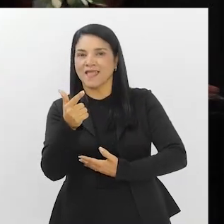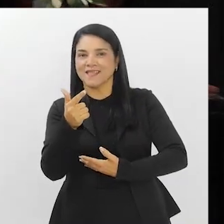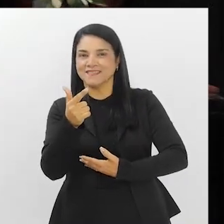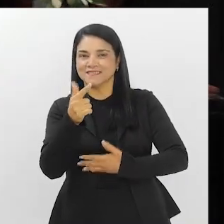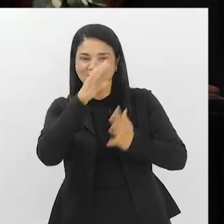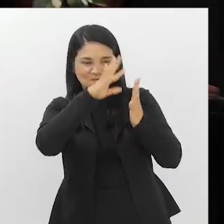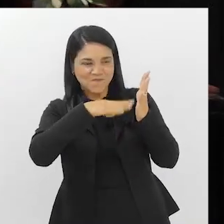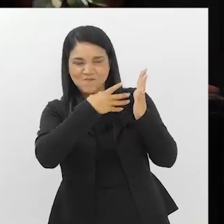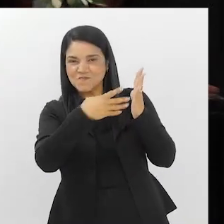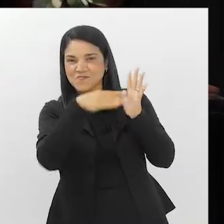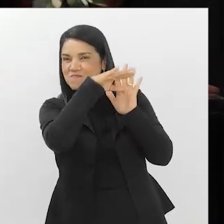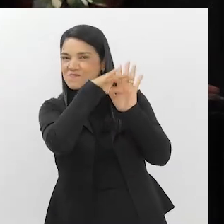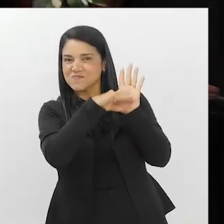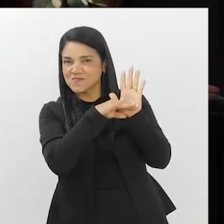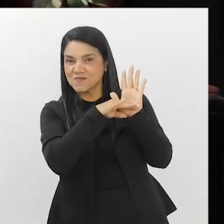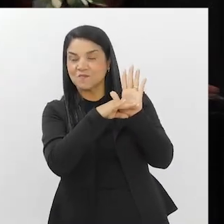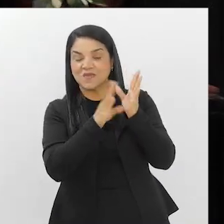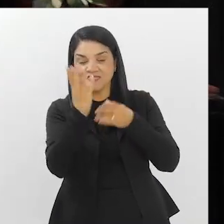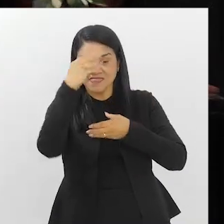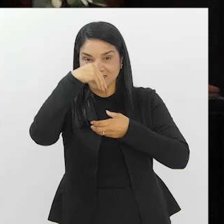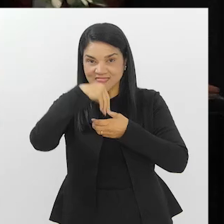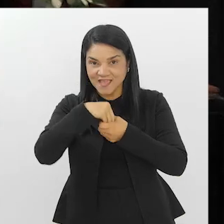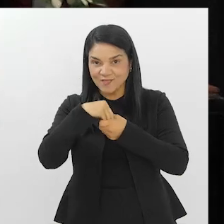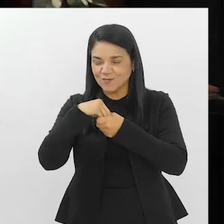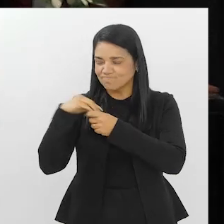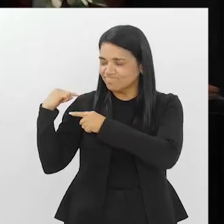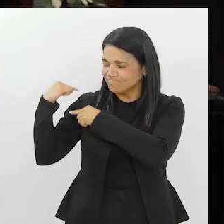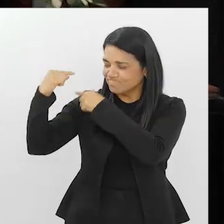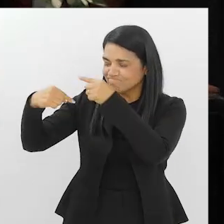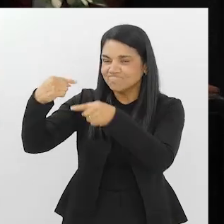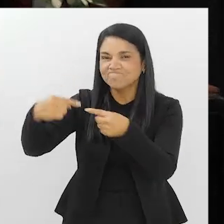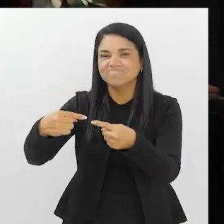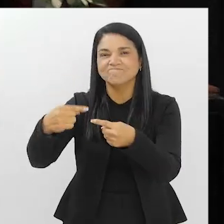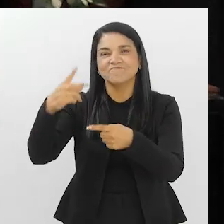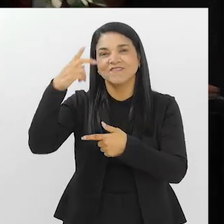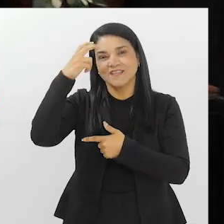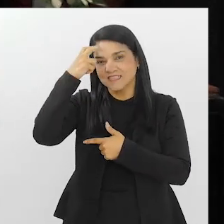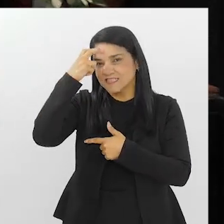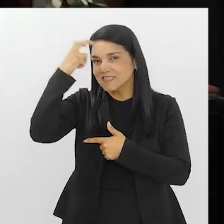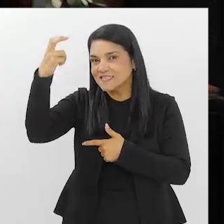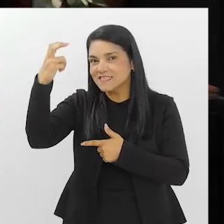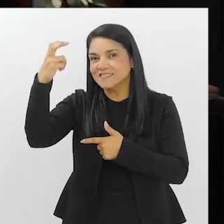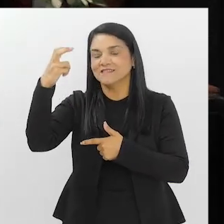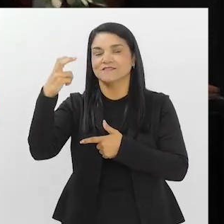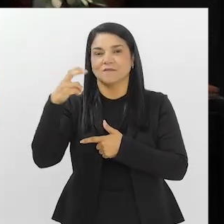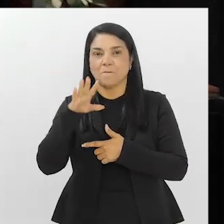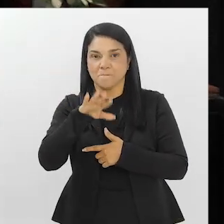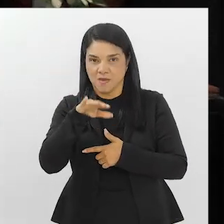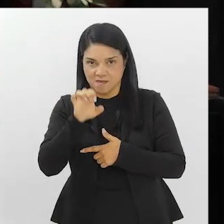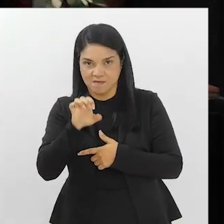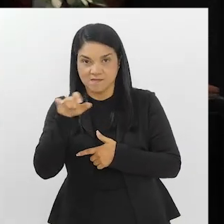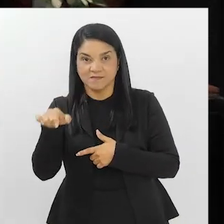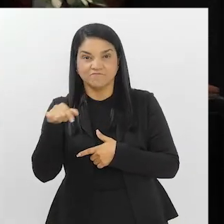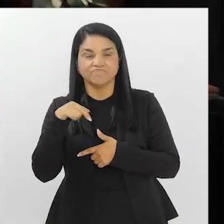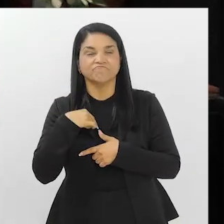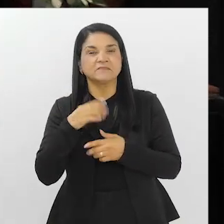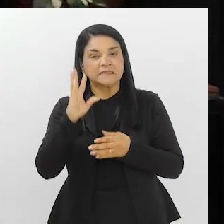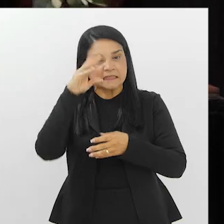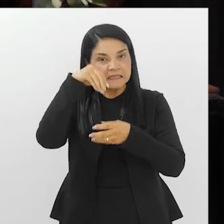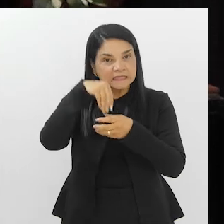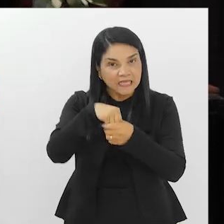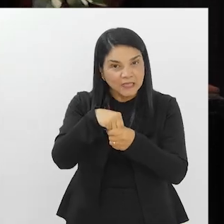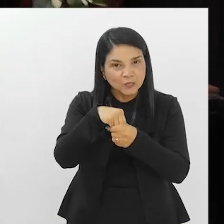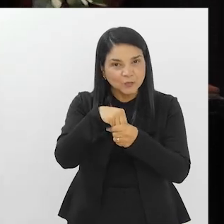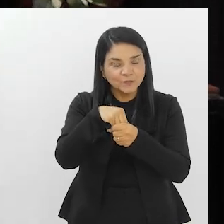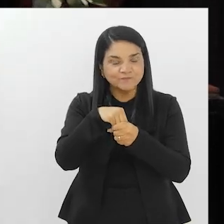sabedoria ancestral embutida em cada gota. É como se a natureza, em sua imensa genialidade, tivesse